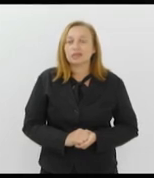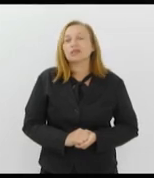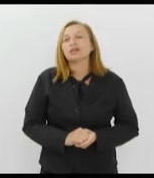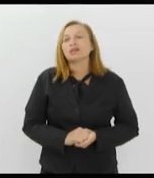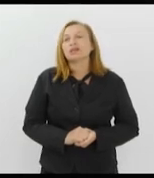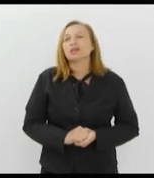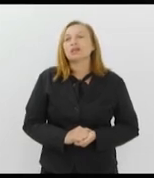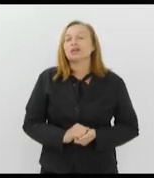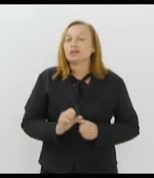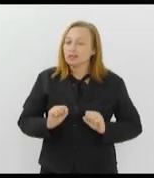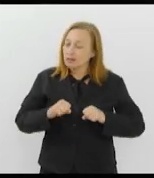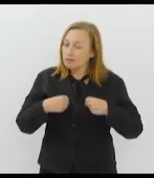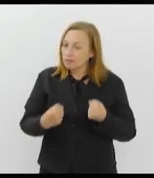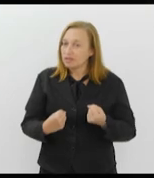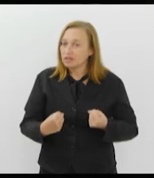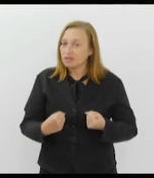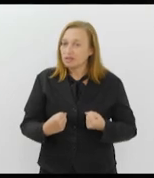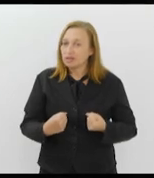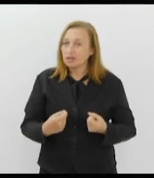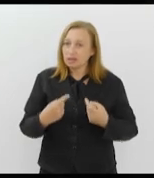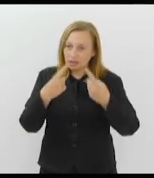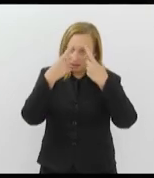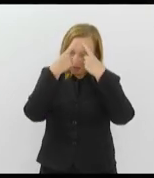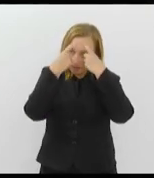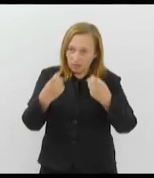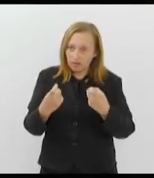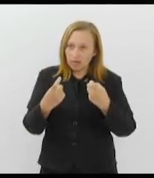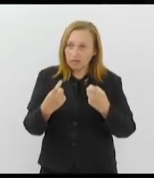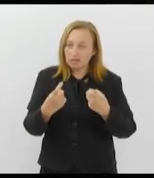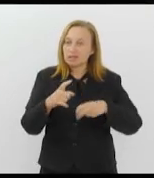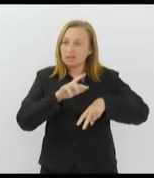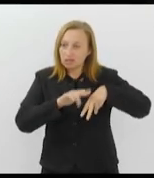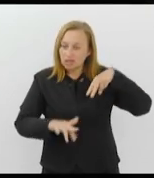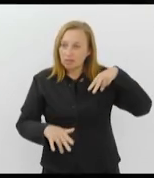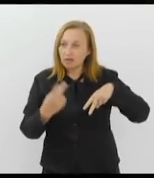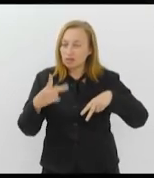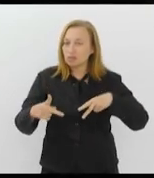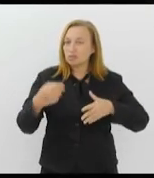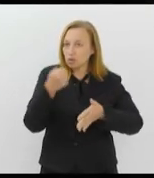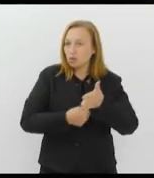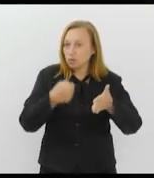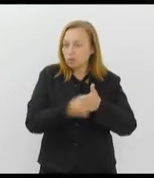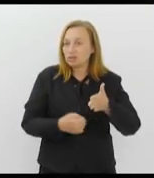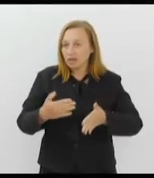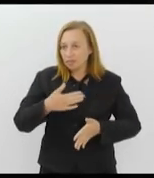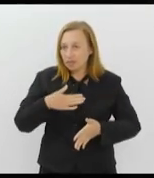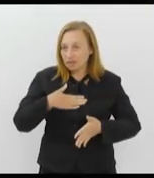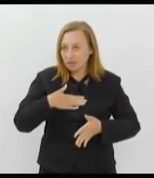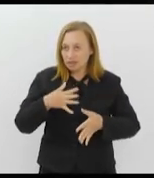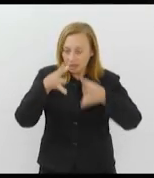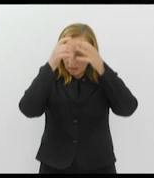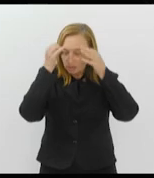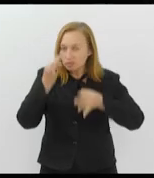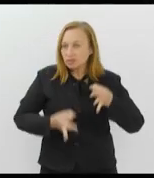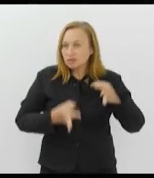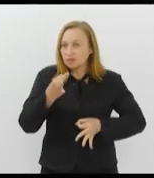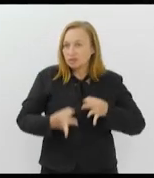E saiba que a sua luta é a minha luta, a luta do tribunal, a luta de todo